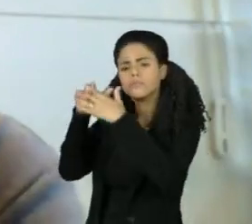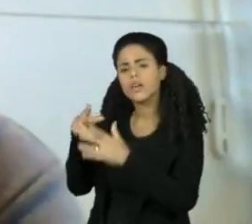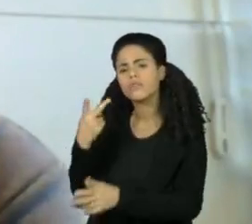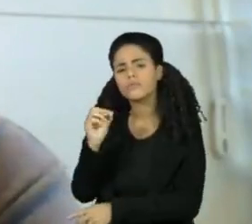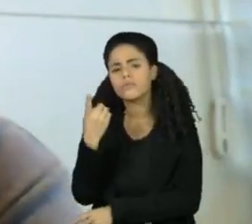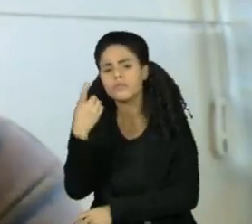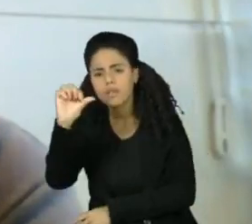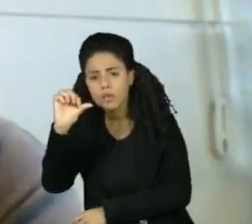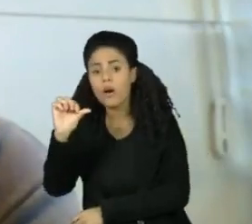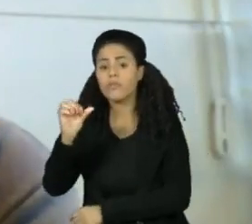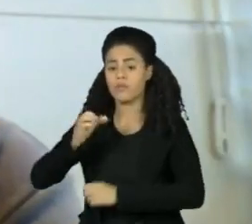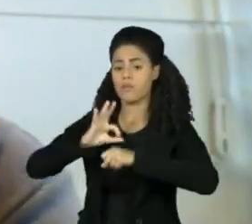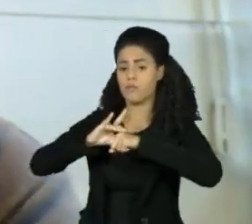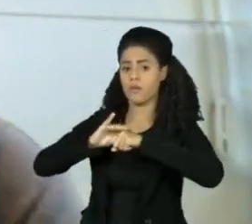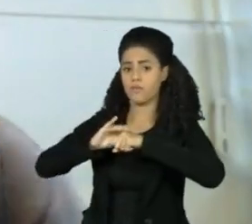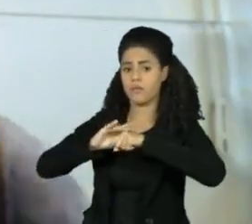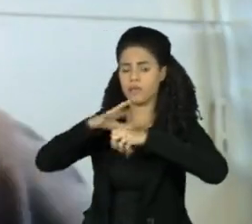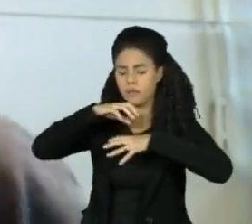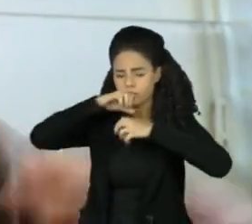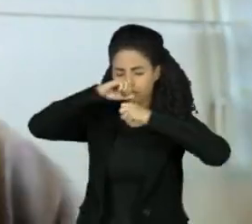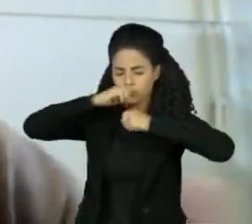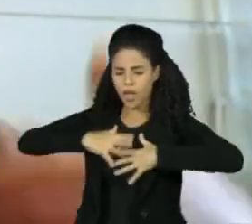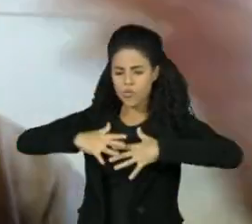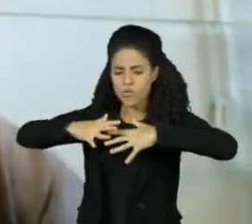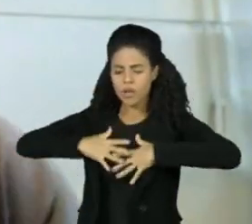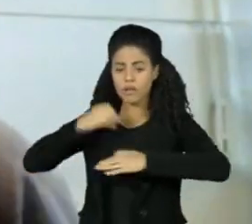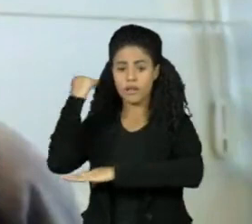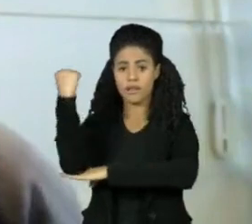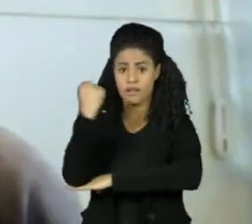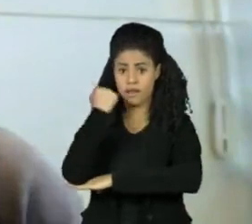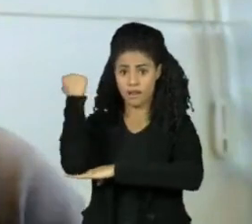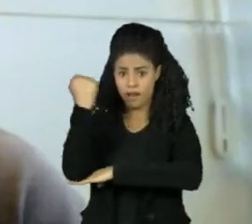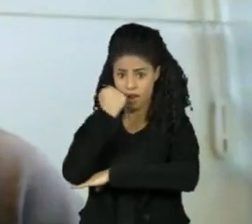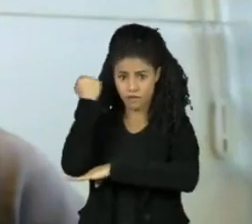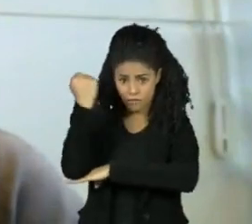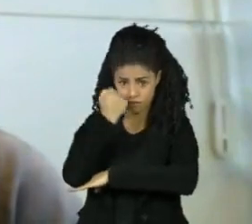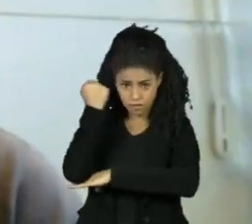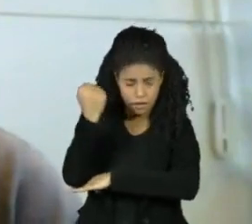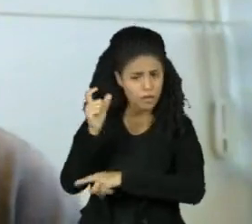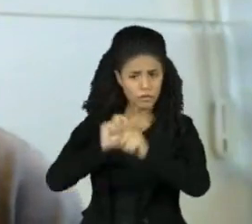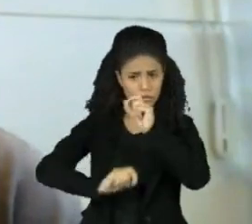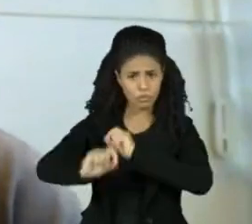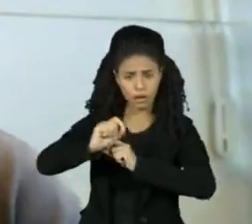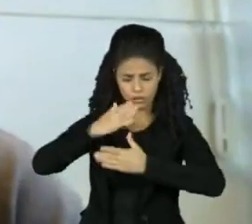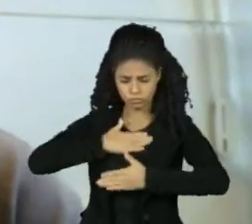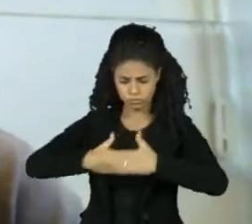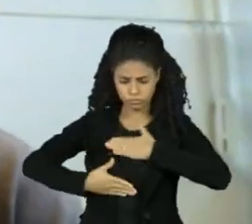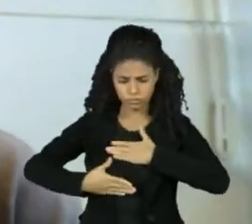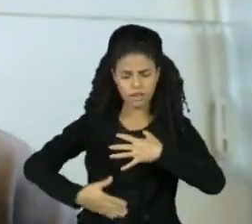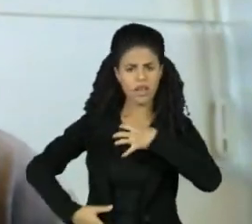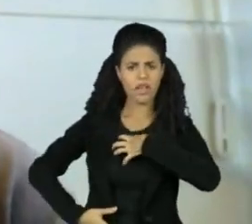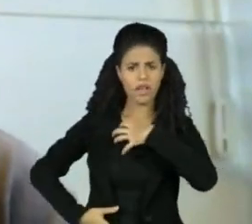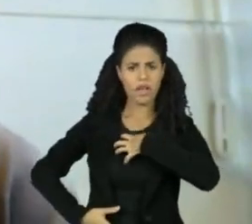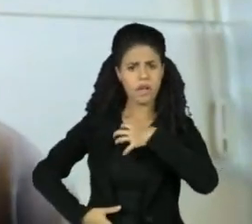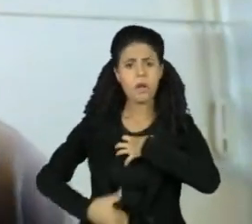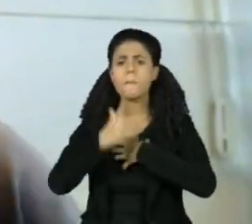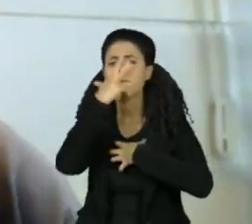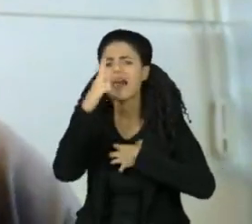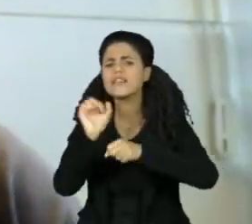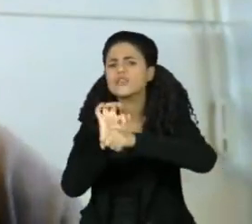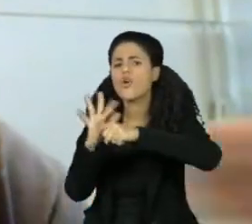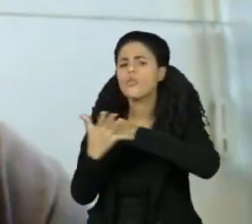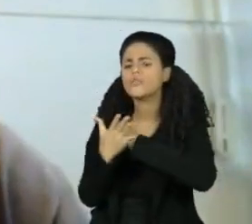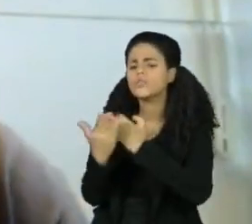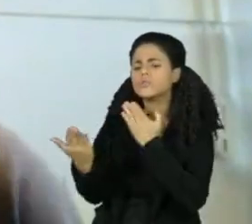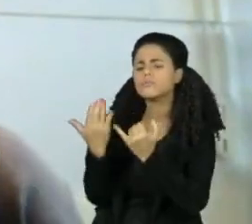2019. Ela é uma doença respiratória grave, que é muito semelhante na sua apresentação à COVID-19. O